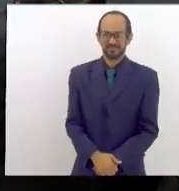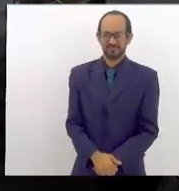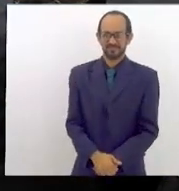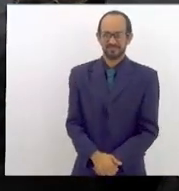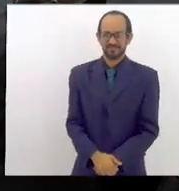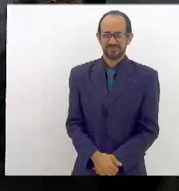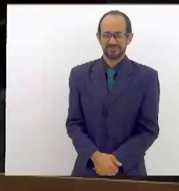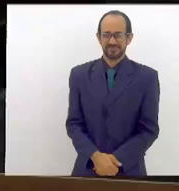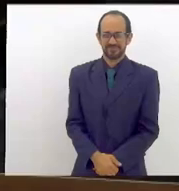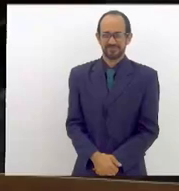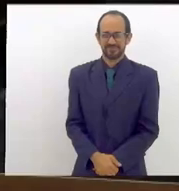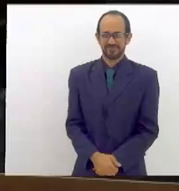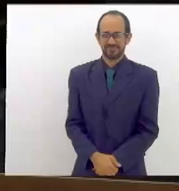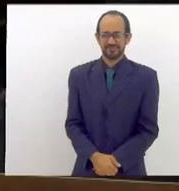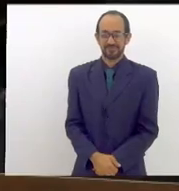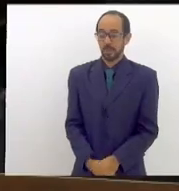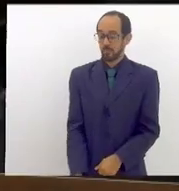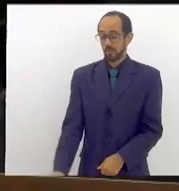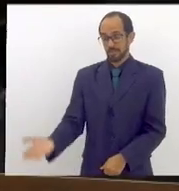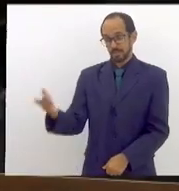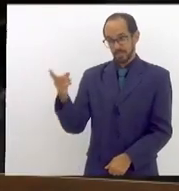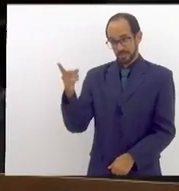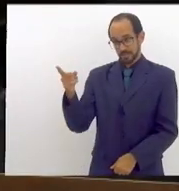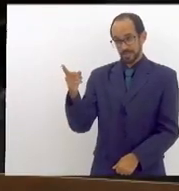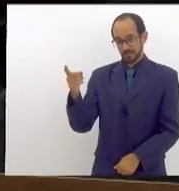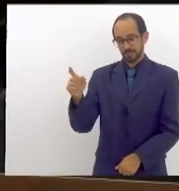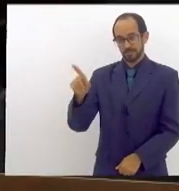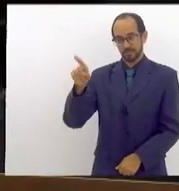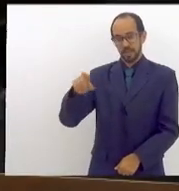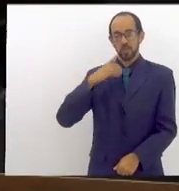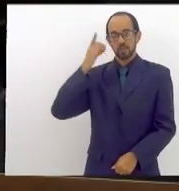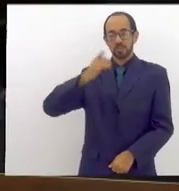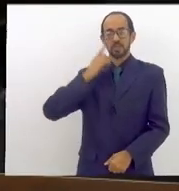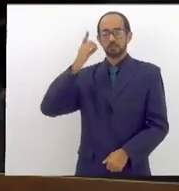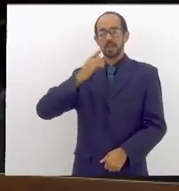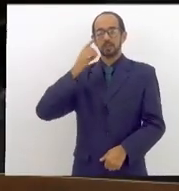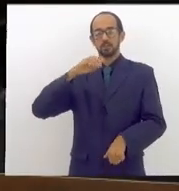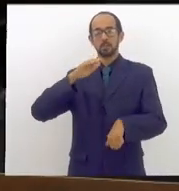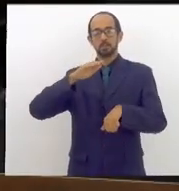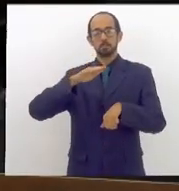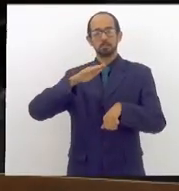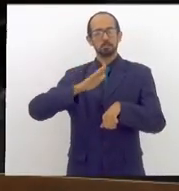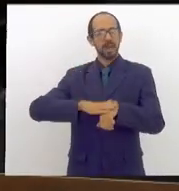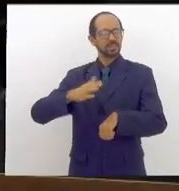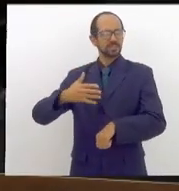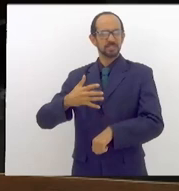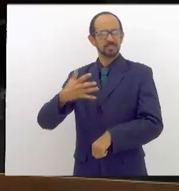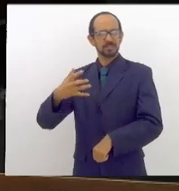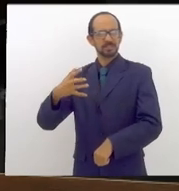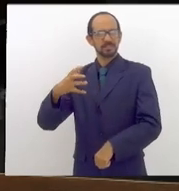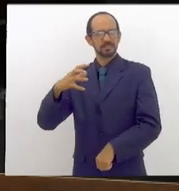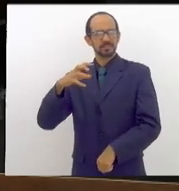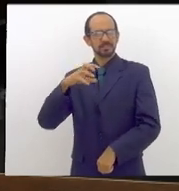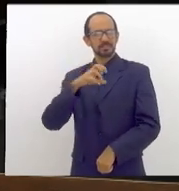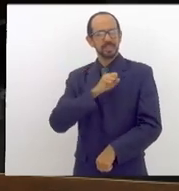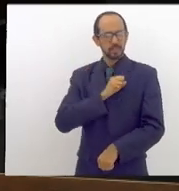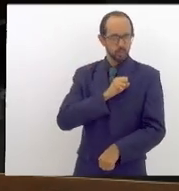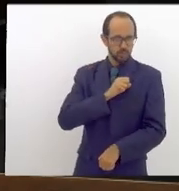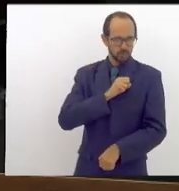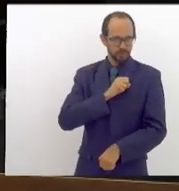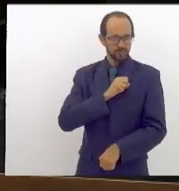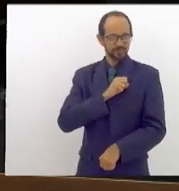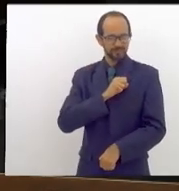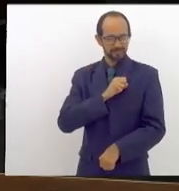dando no seu exemplo vossa excelência é o deputado mais popular tá sofrendo